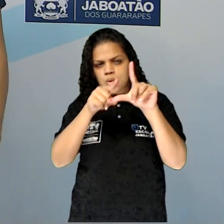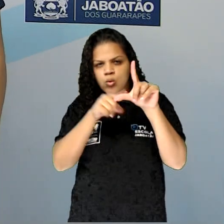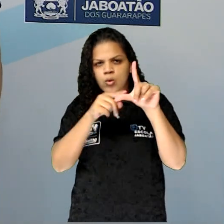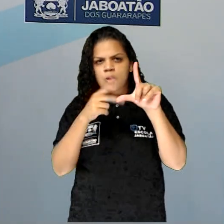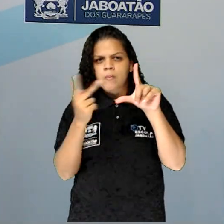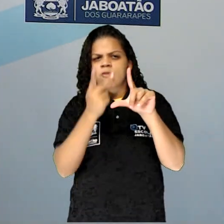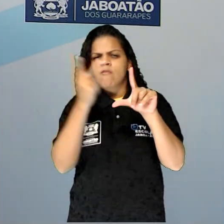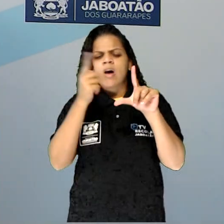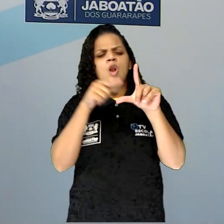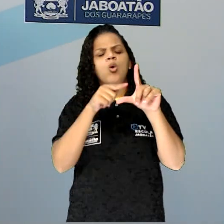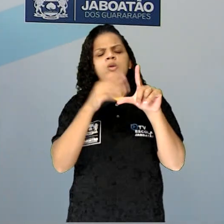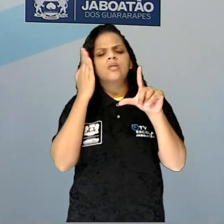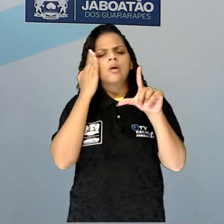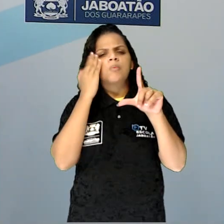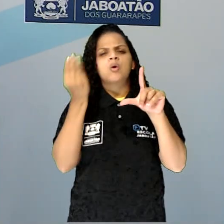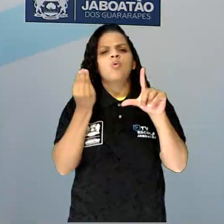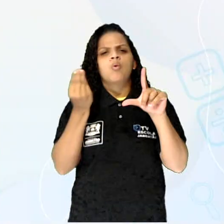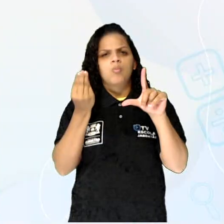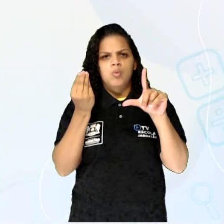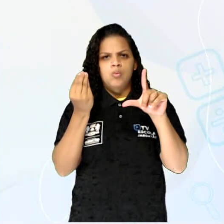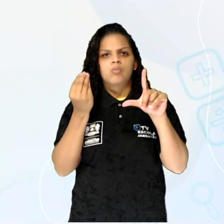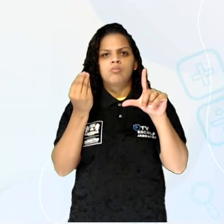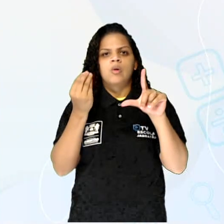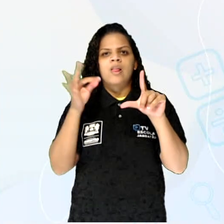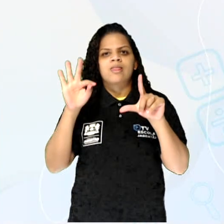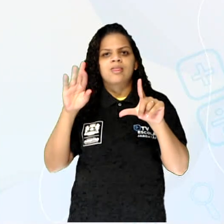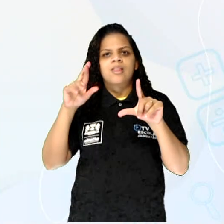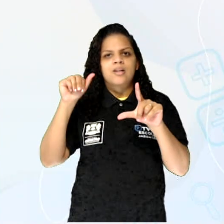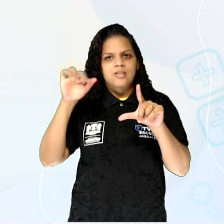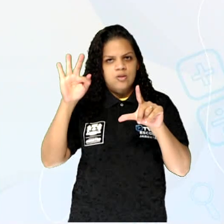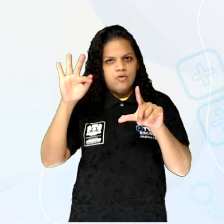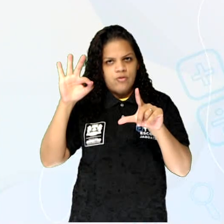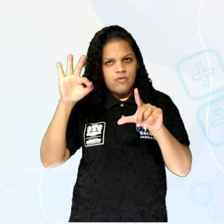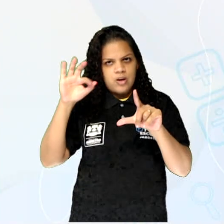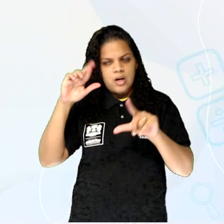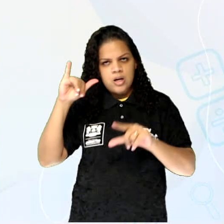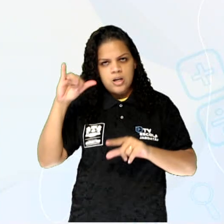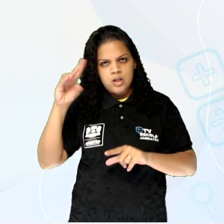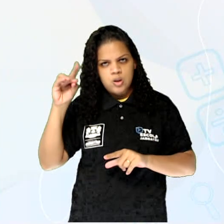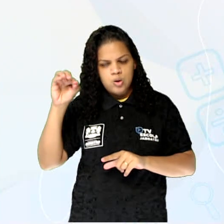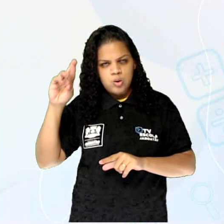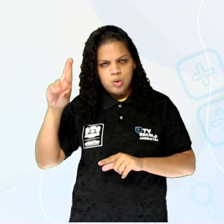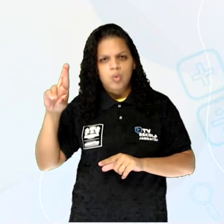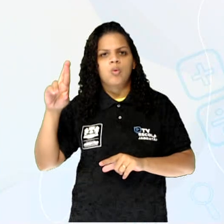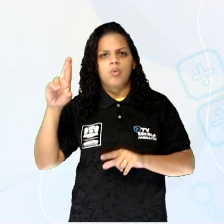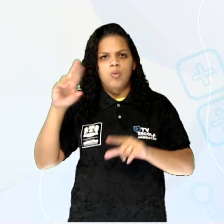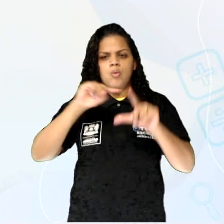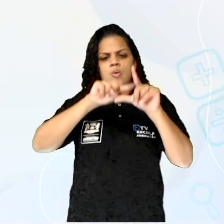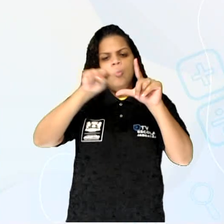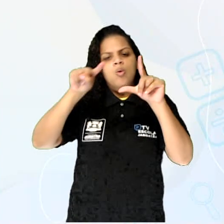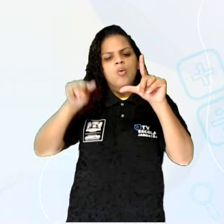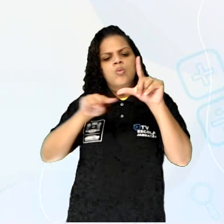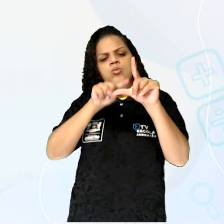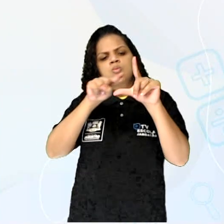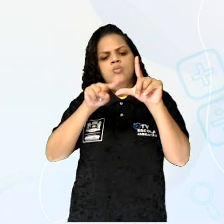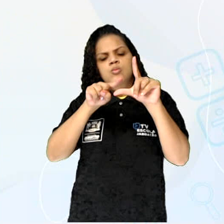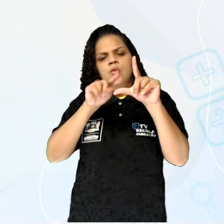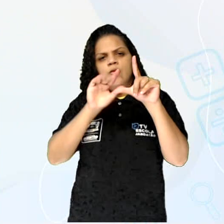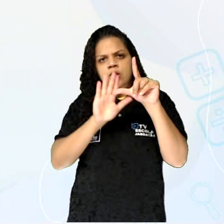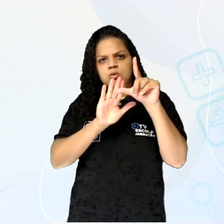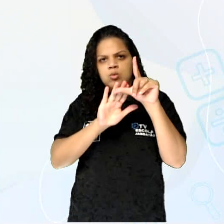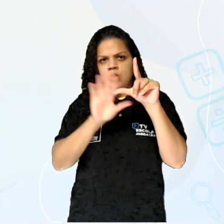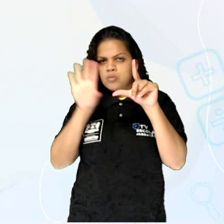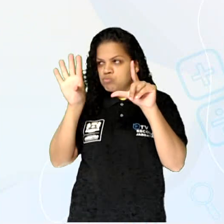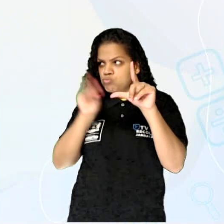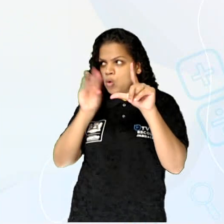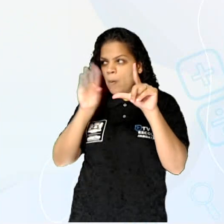usar o transferidor basta colocar o centro do transferidor no vértice do ângulo de forma que